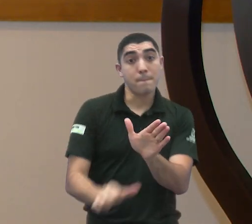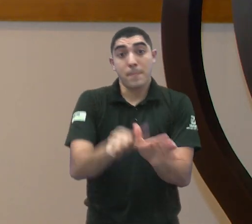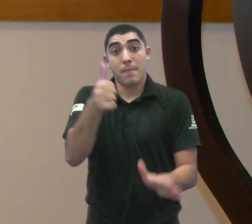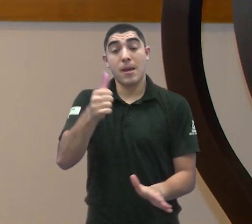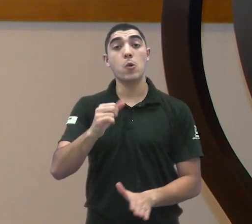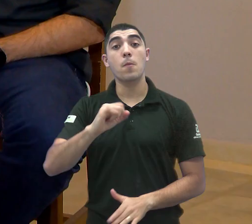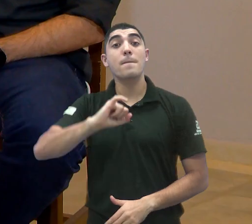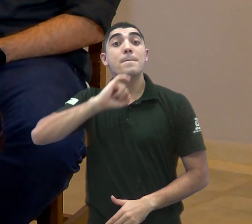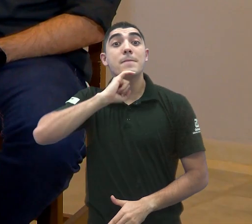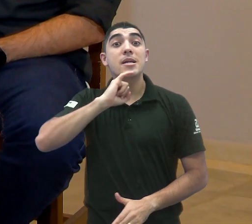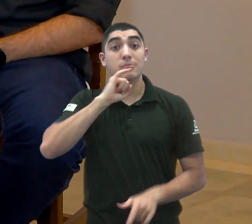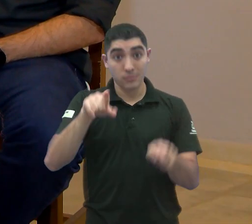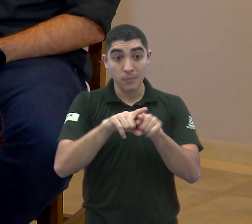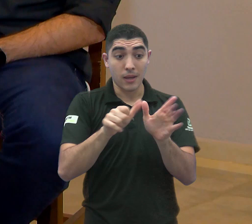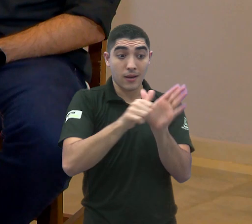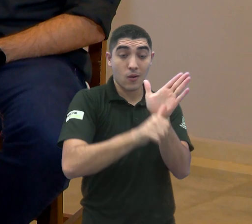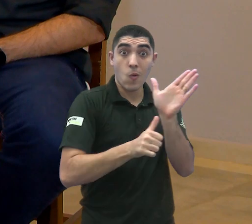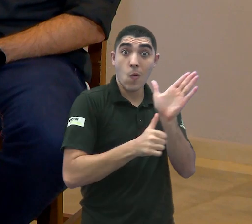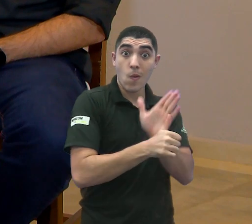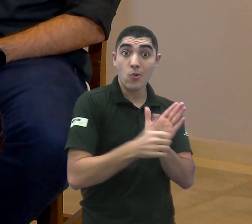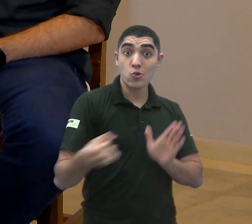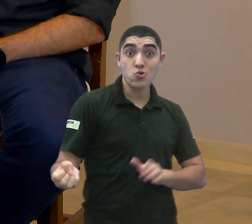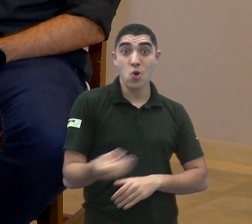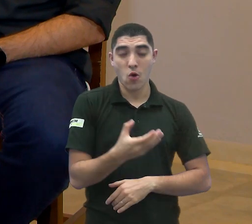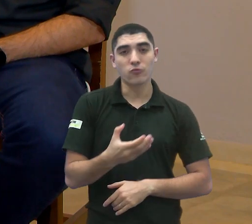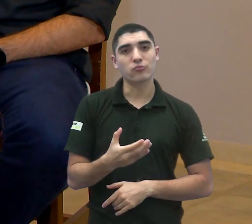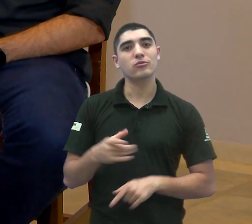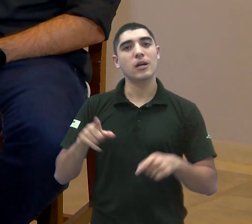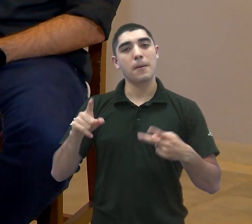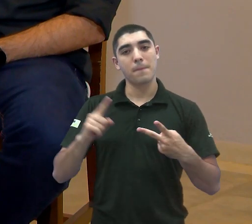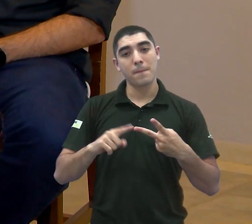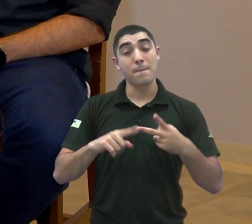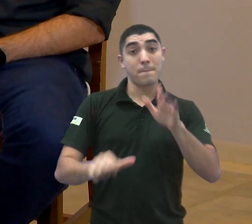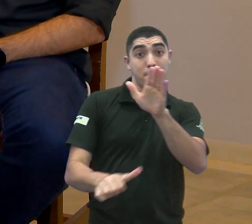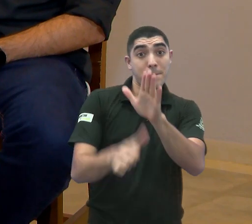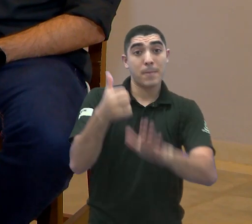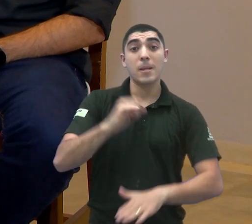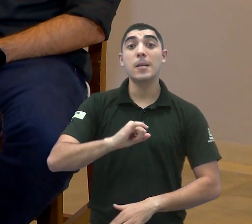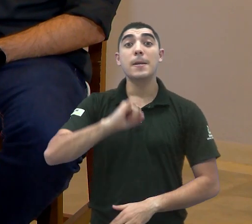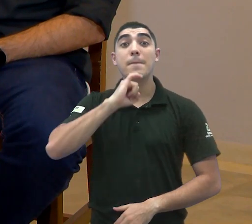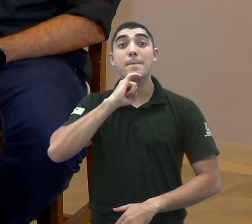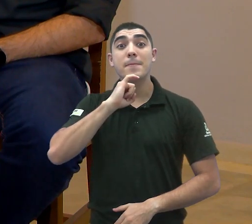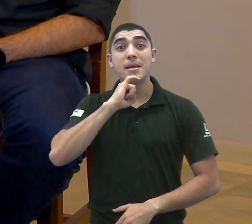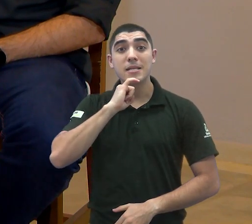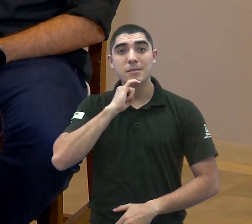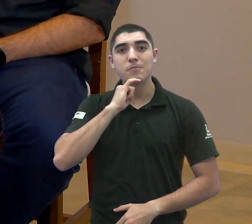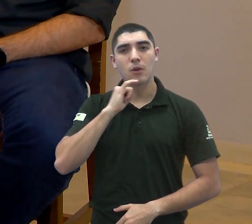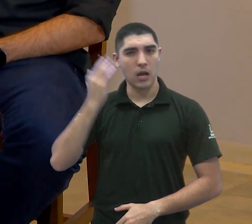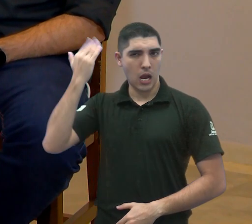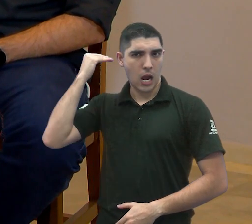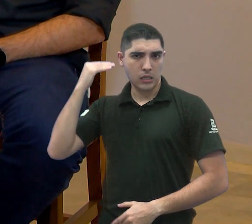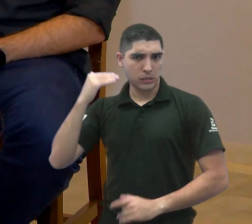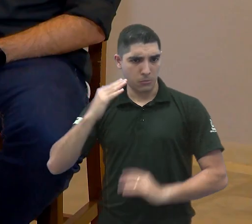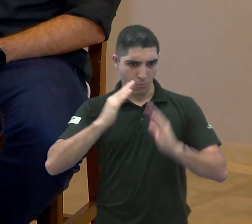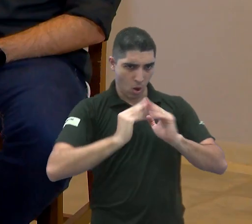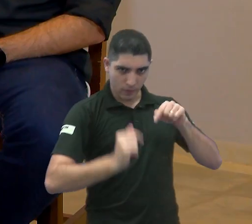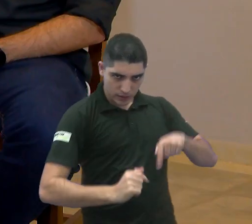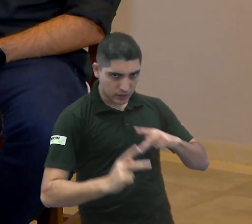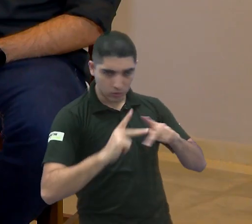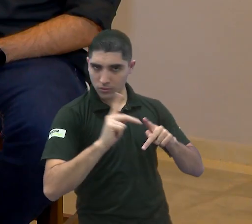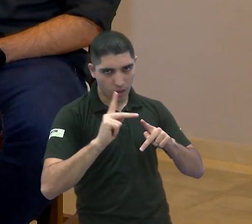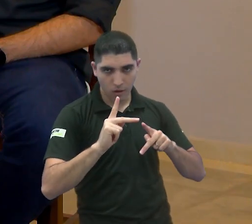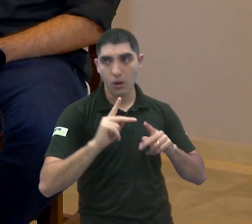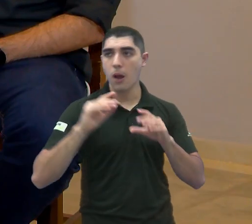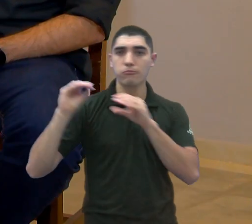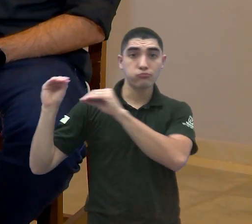do primeiro bispo. Então, quando se criou a diocese, o Papa nomeou também o primeiro bispo. Ele não era daqui, não